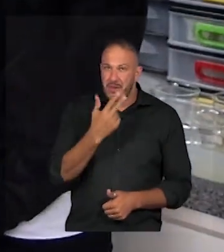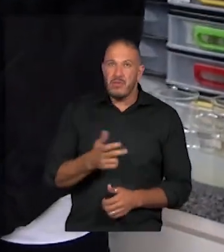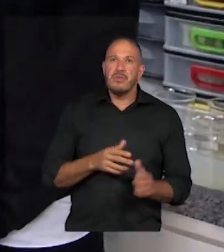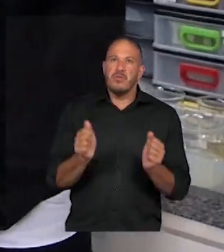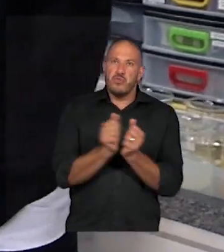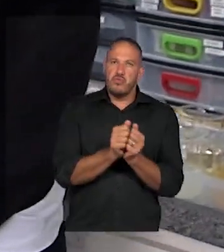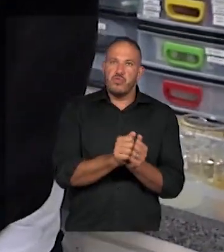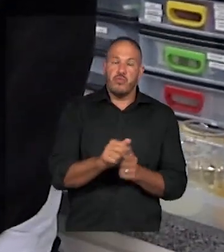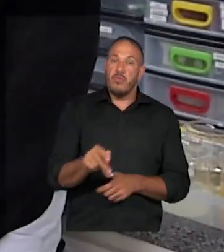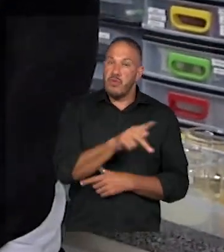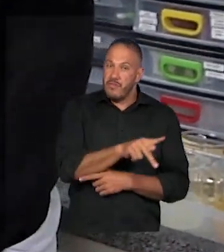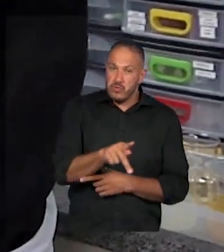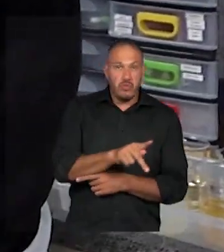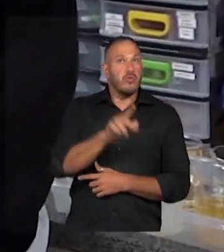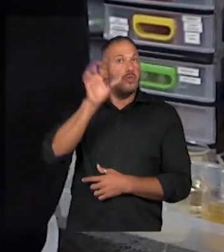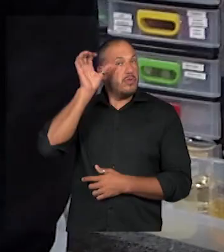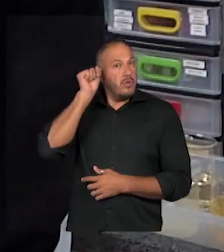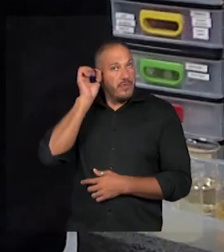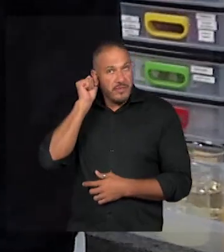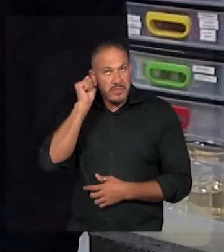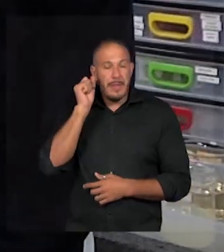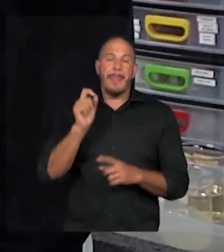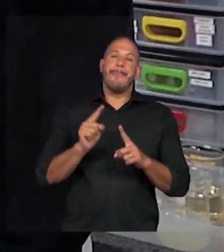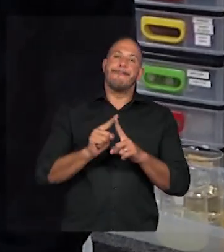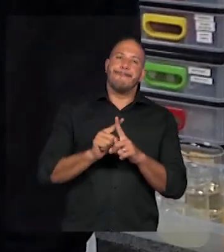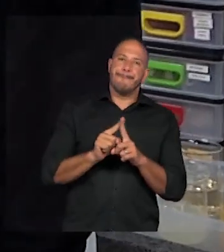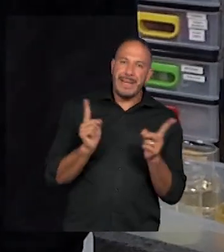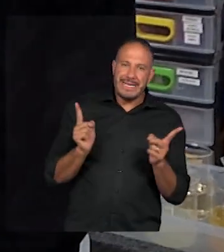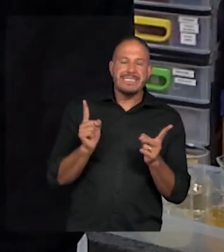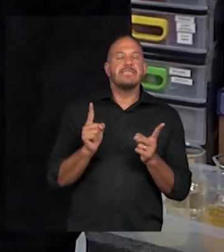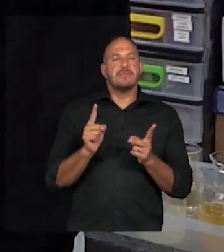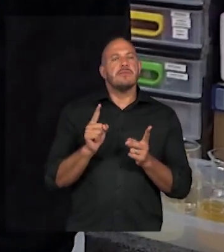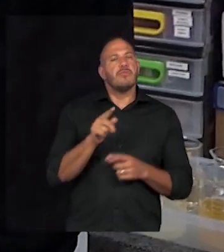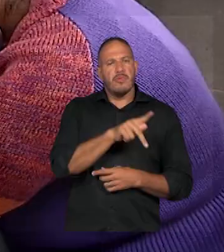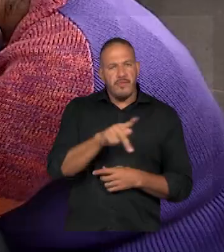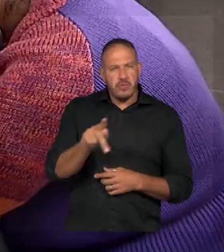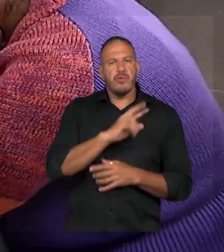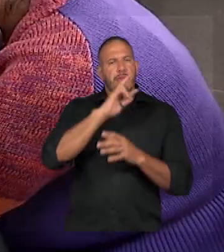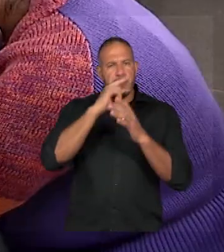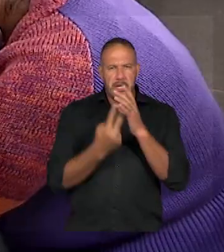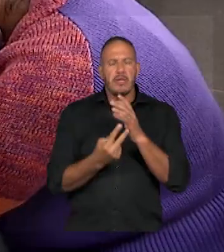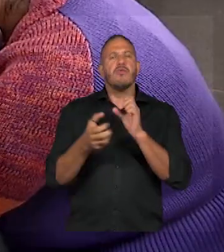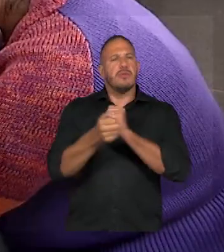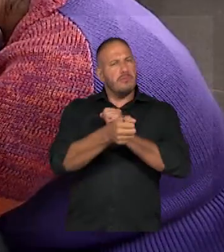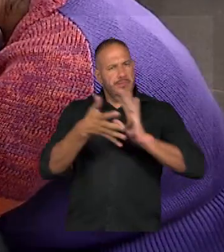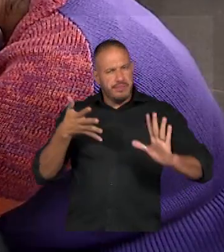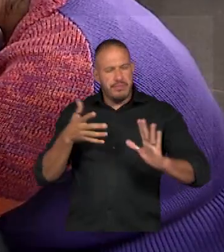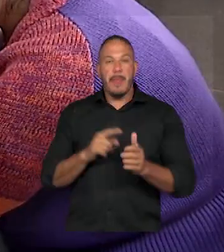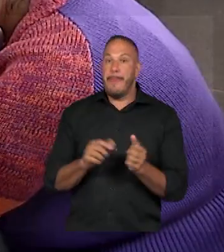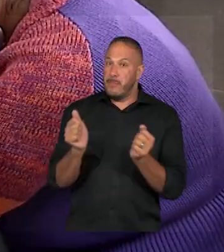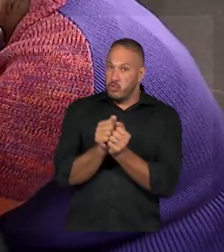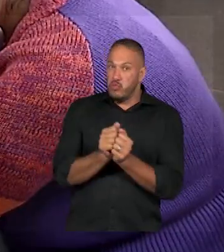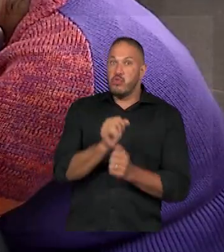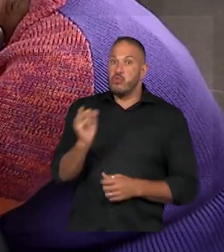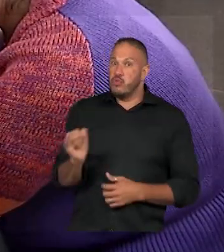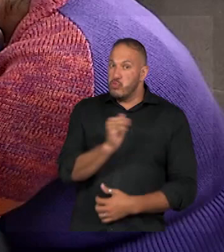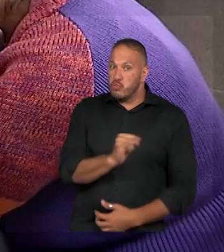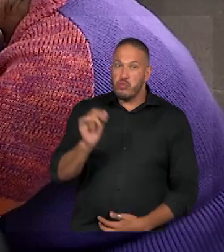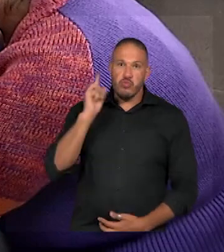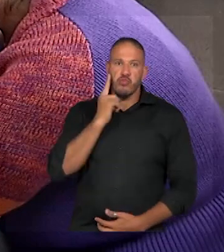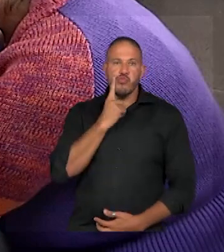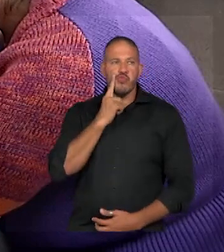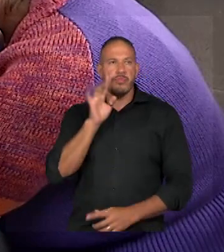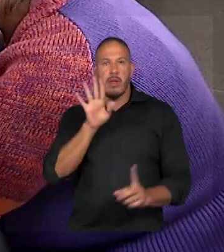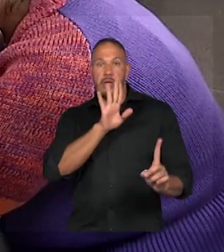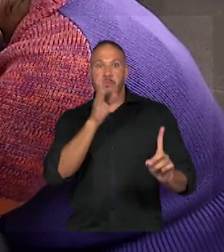professor ouvinte, mas bilíngue, fluente. Com o instrutor surdo, para ele ter a